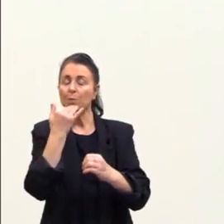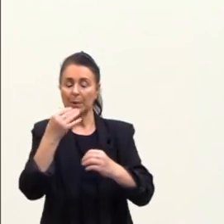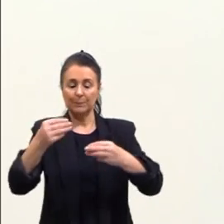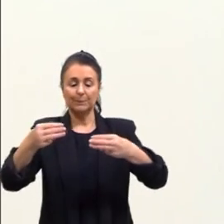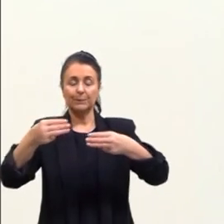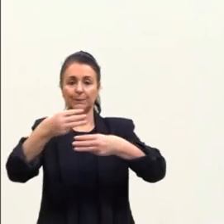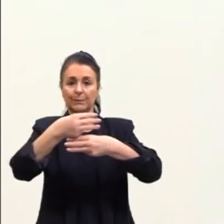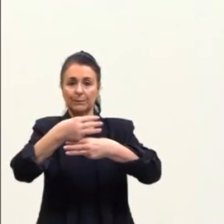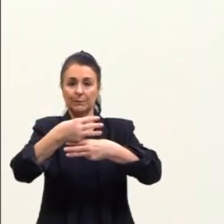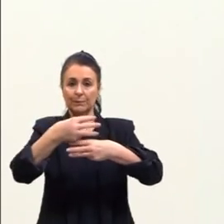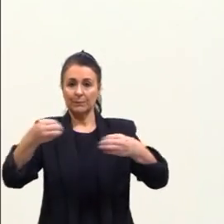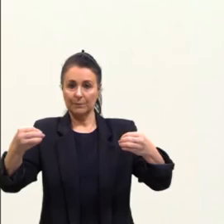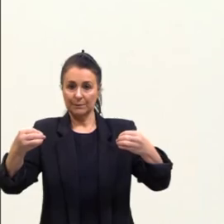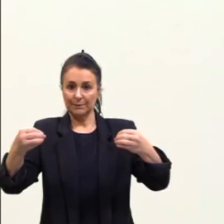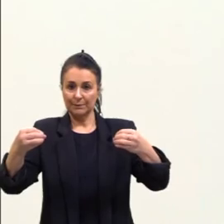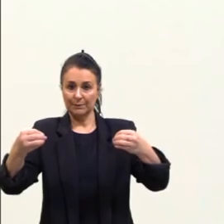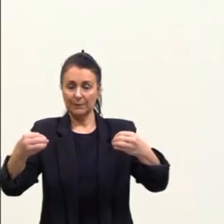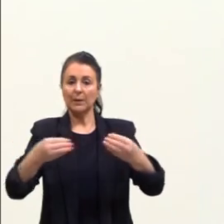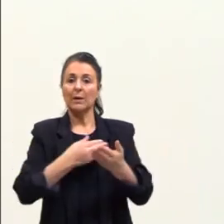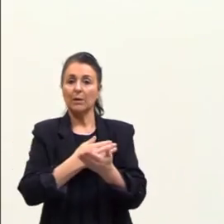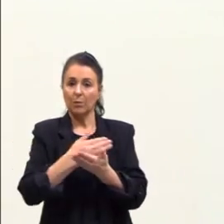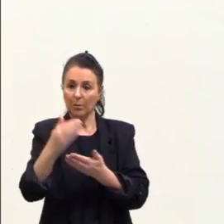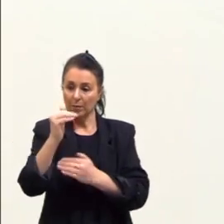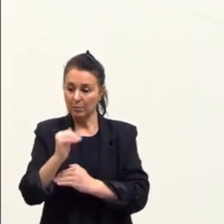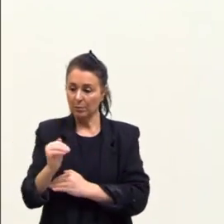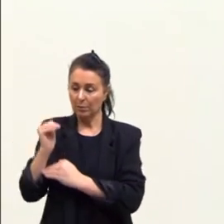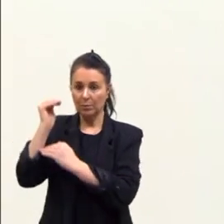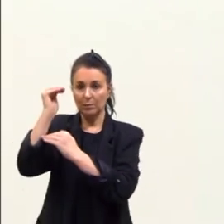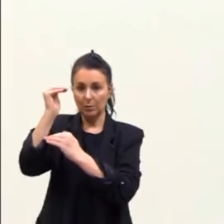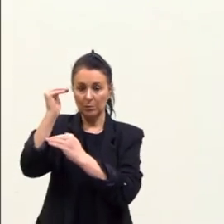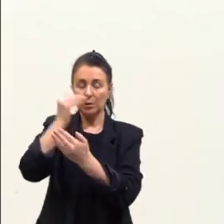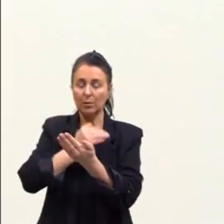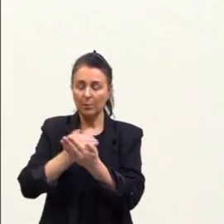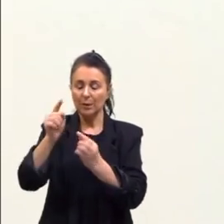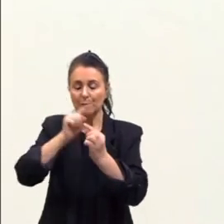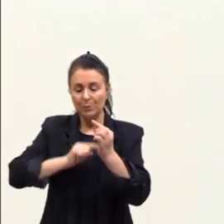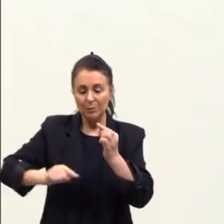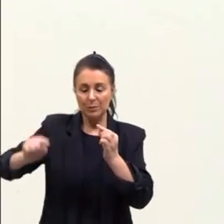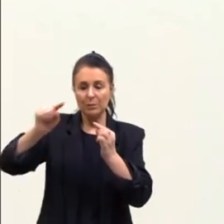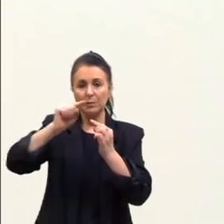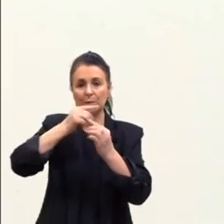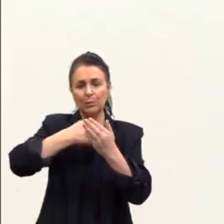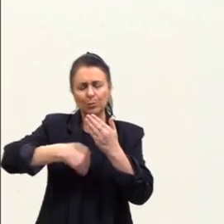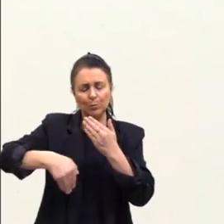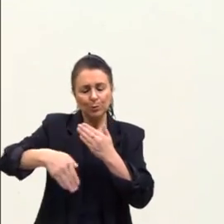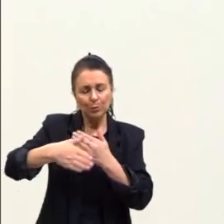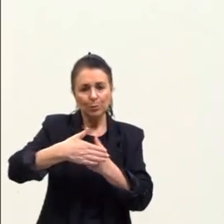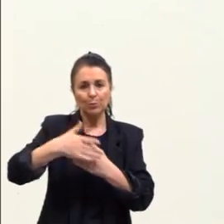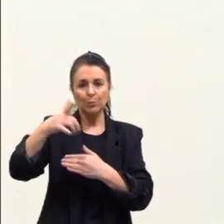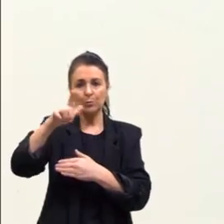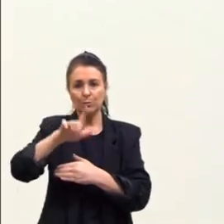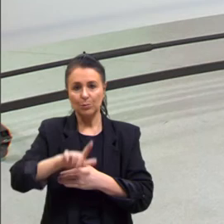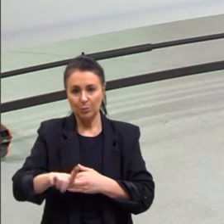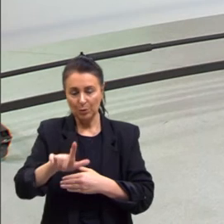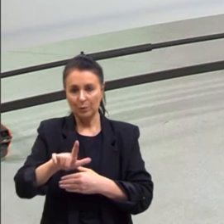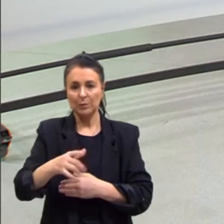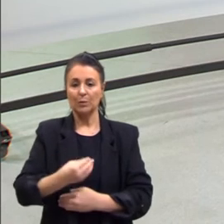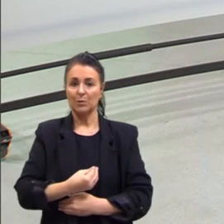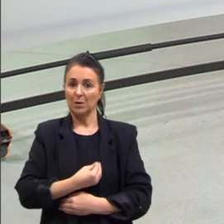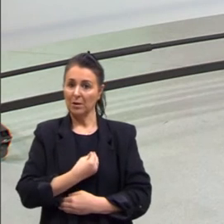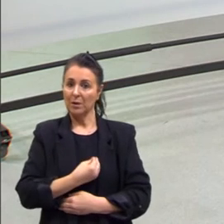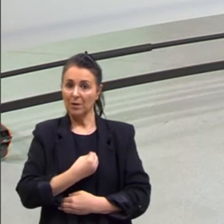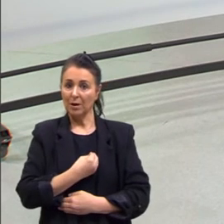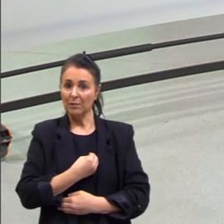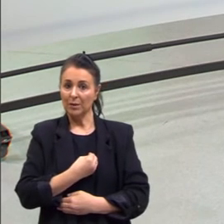gerar então um organismo adulto e vai começar o ciclo novamente Então esse é o ciclo de vida dos